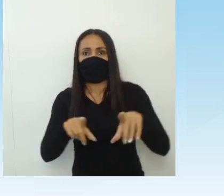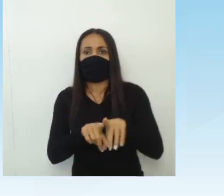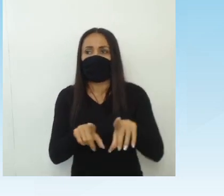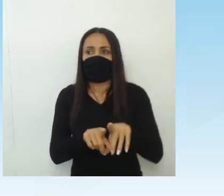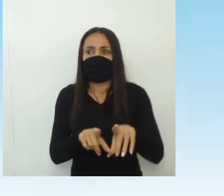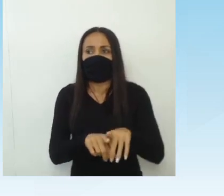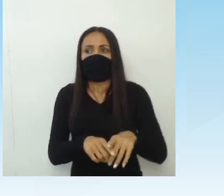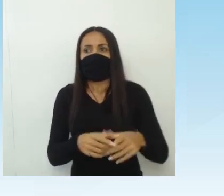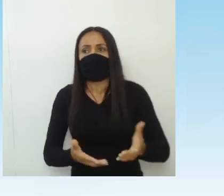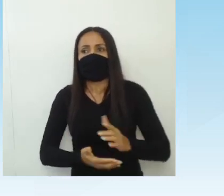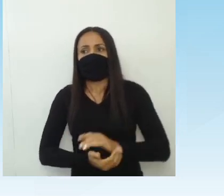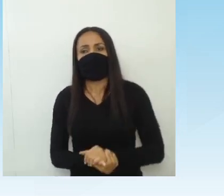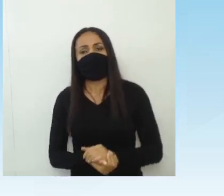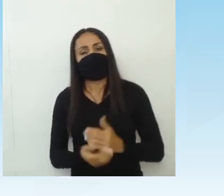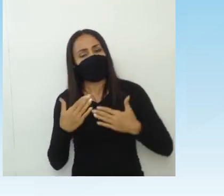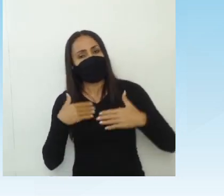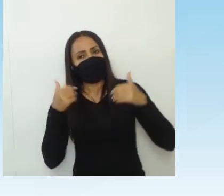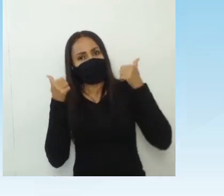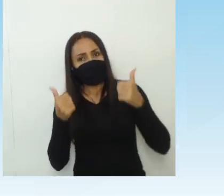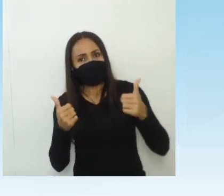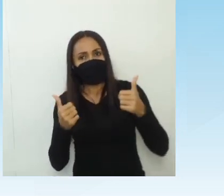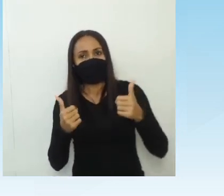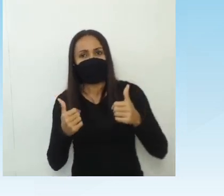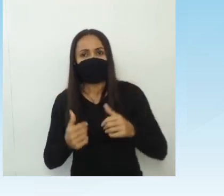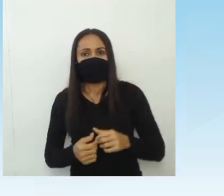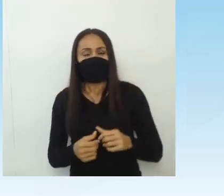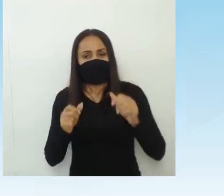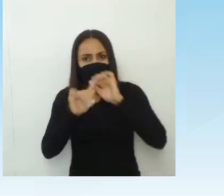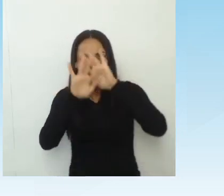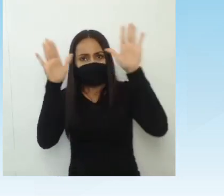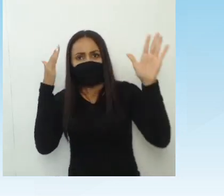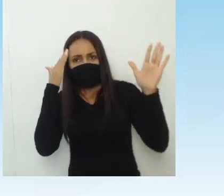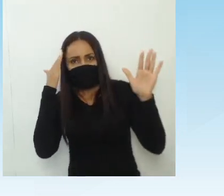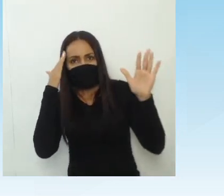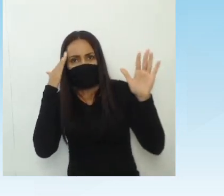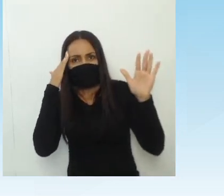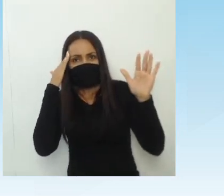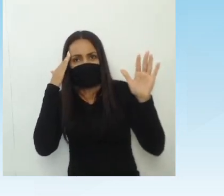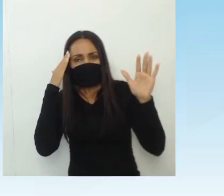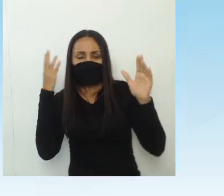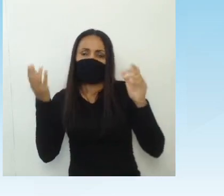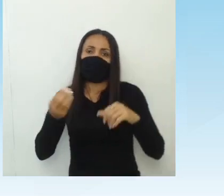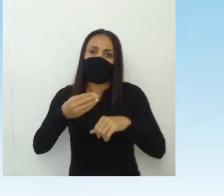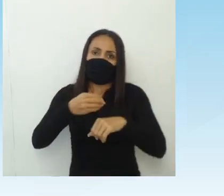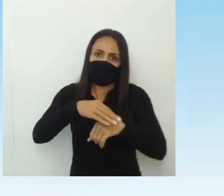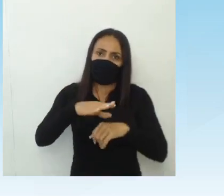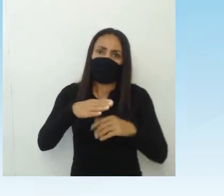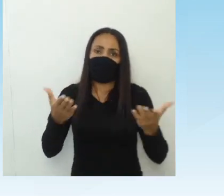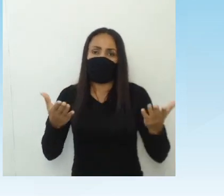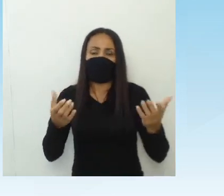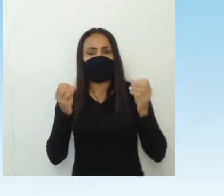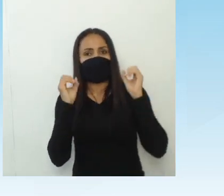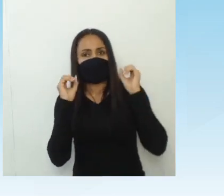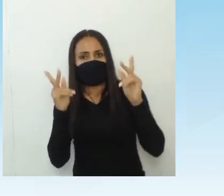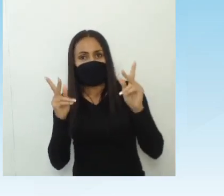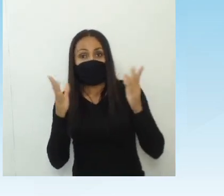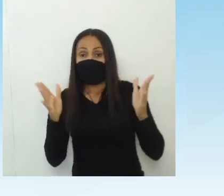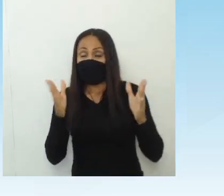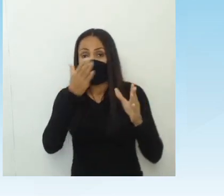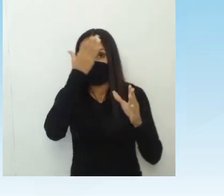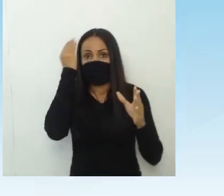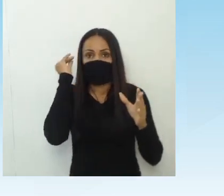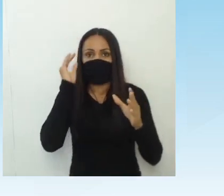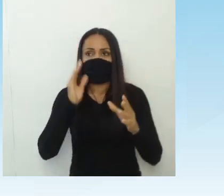numeração decimal. Tá tranquilo até aí? Ficou claro? Vai mandar para mim, eu vou aguardar você, tá bom? E não esquece de